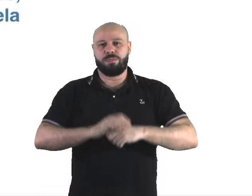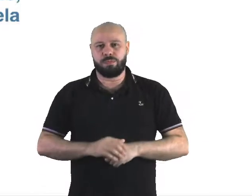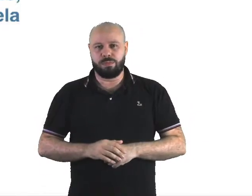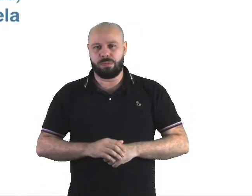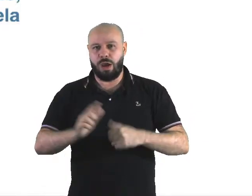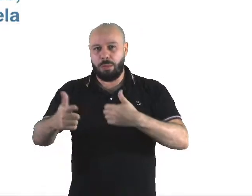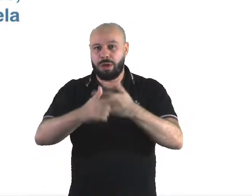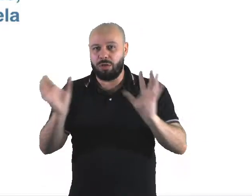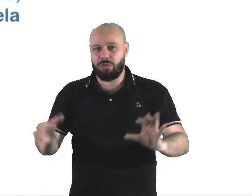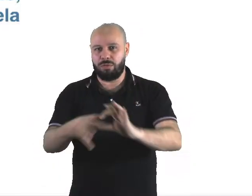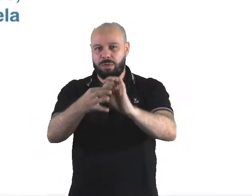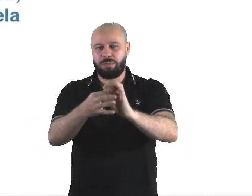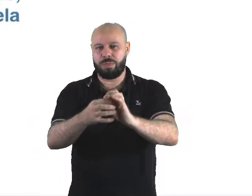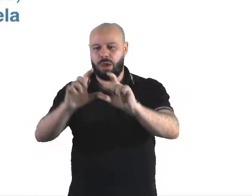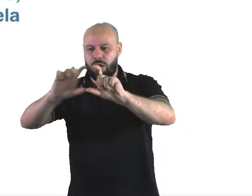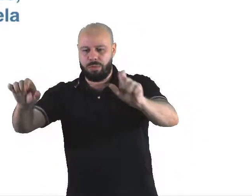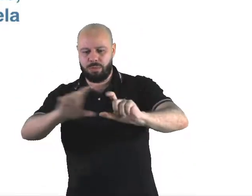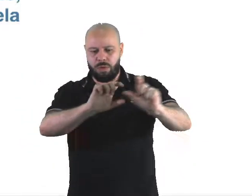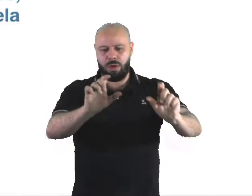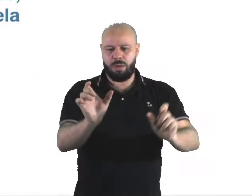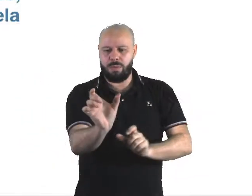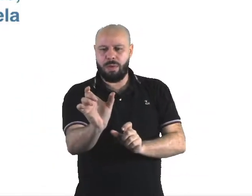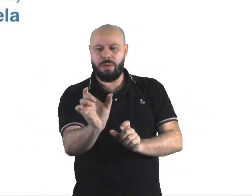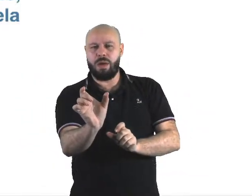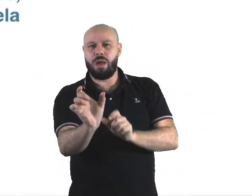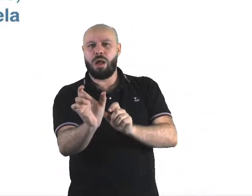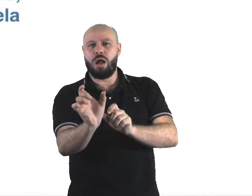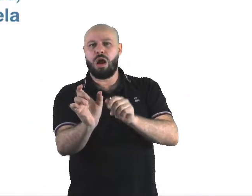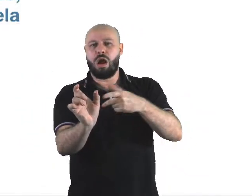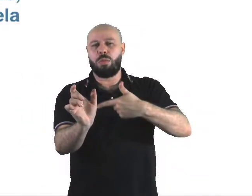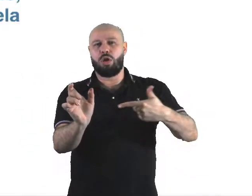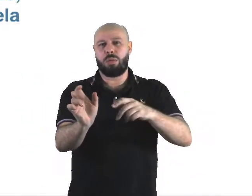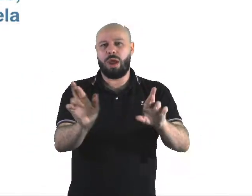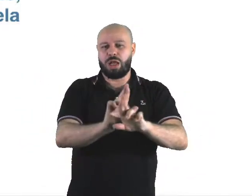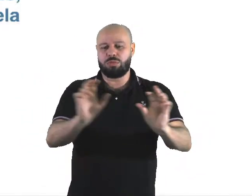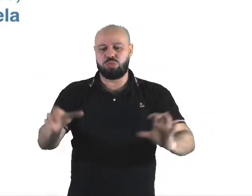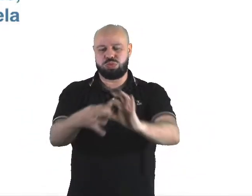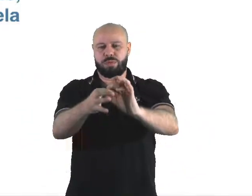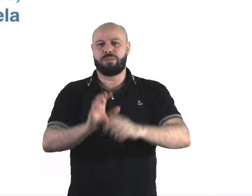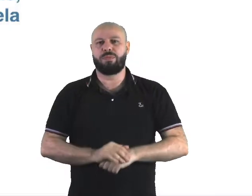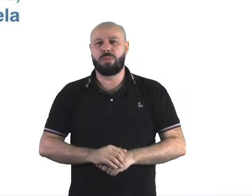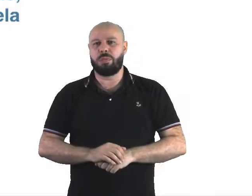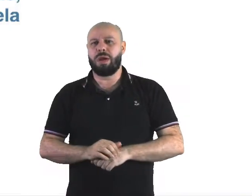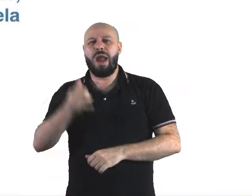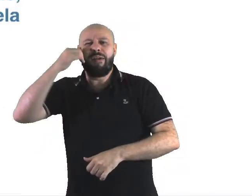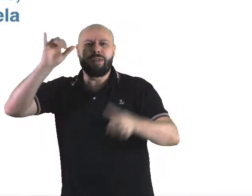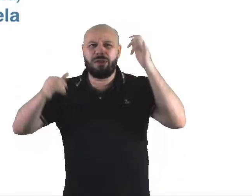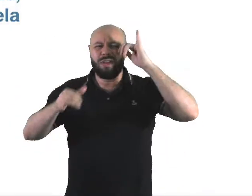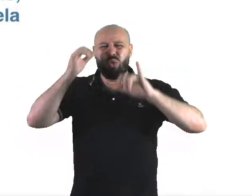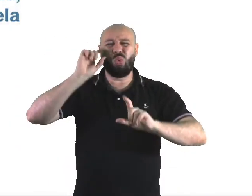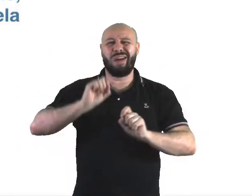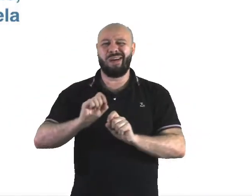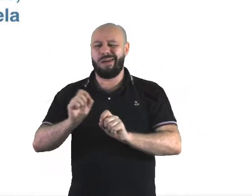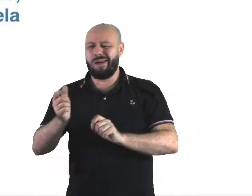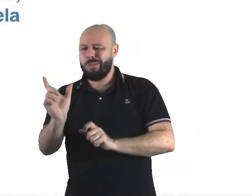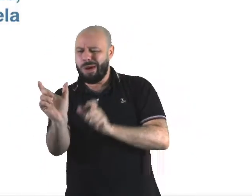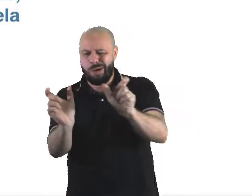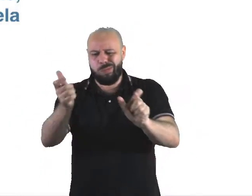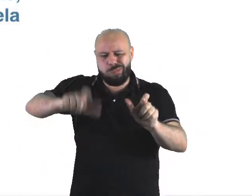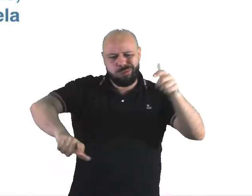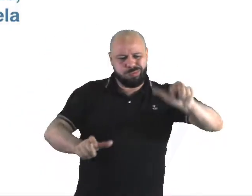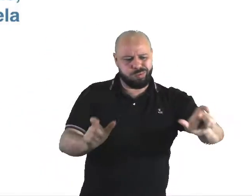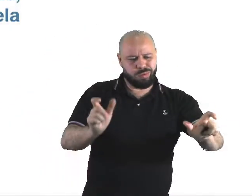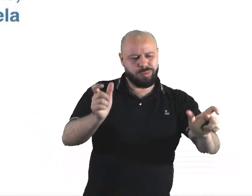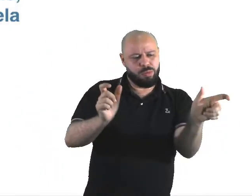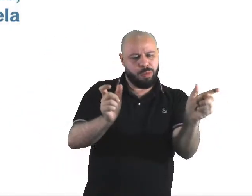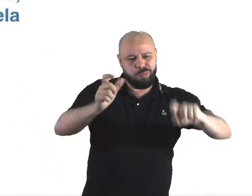Entre uma oração e outra para evitar repetições. Entre duas sentenças, comumente aparecendo no início daquela que